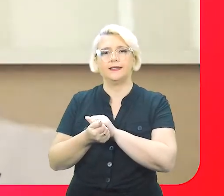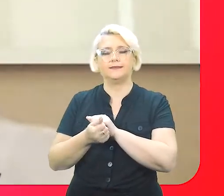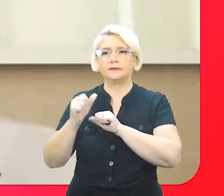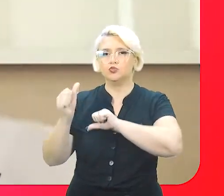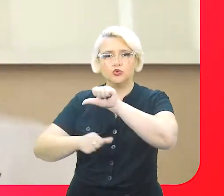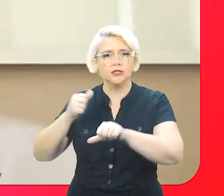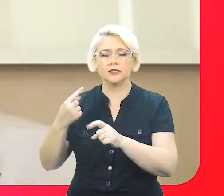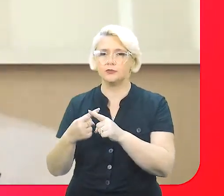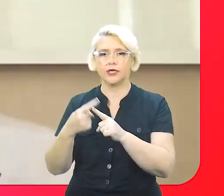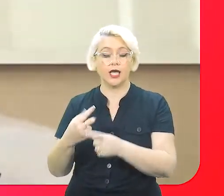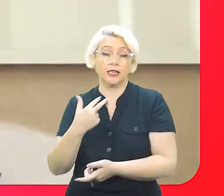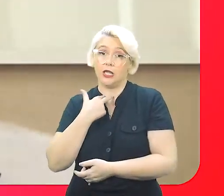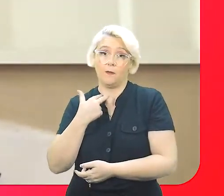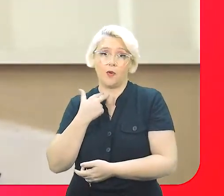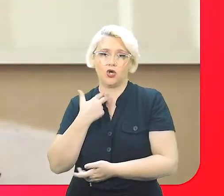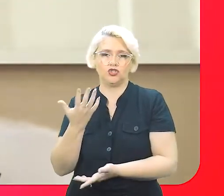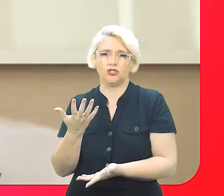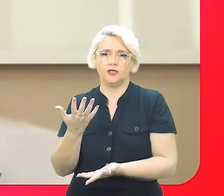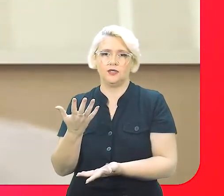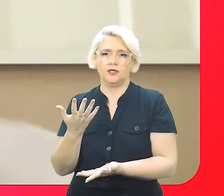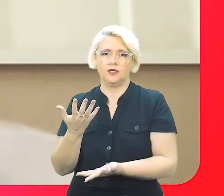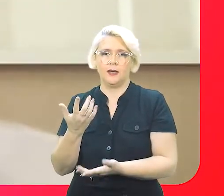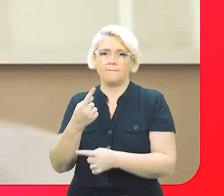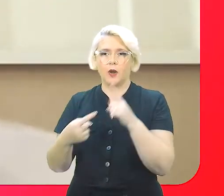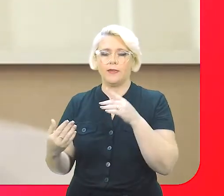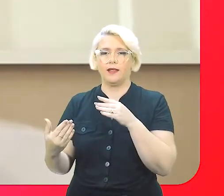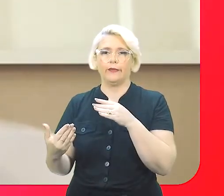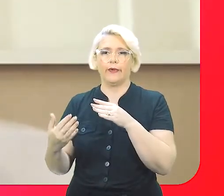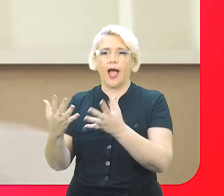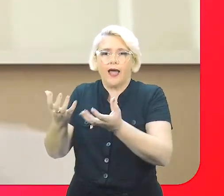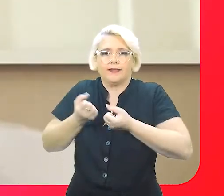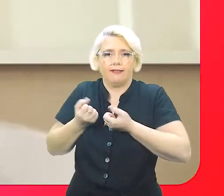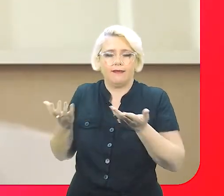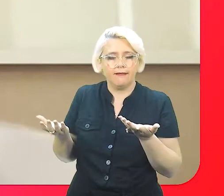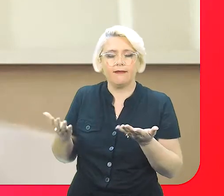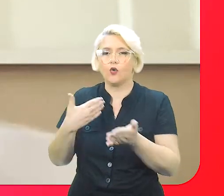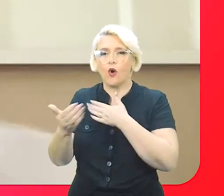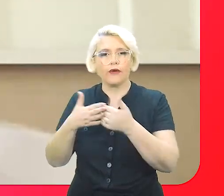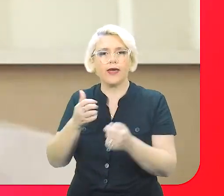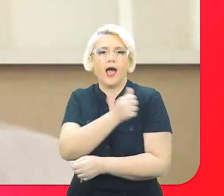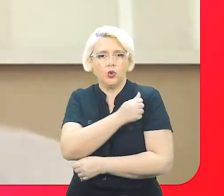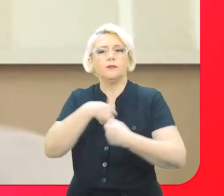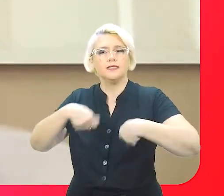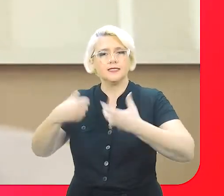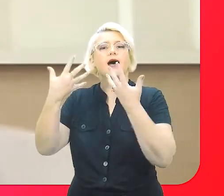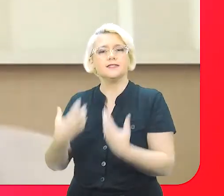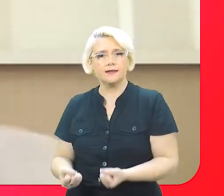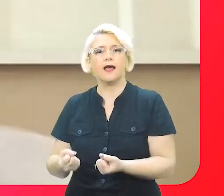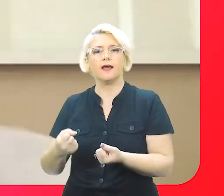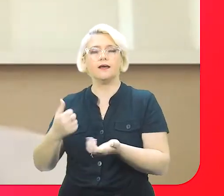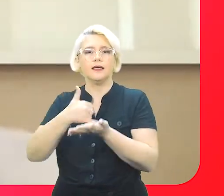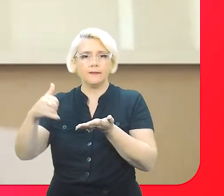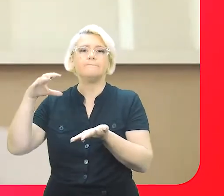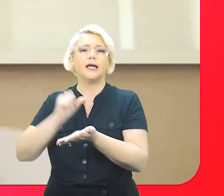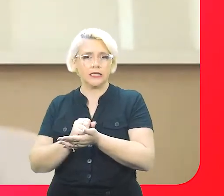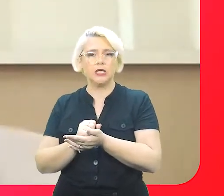porque elas não podem deixar de atender qualquer aluno que venha